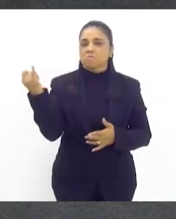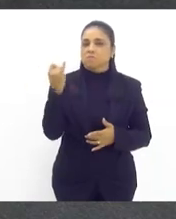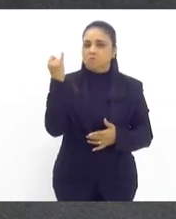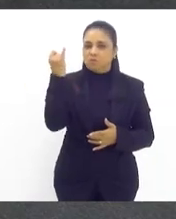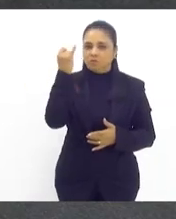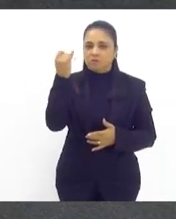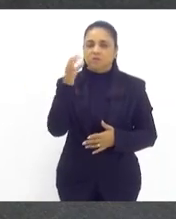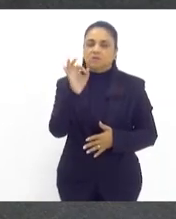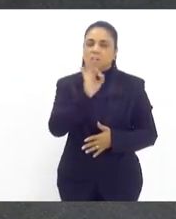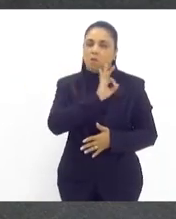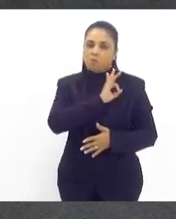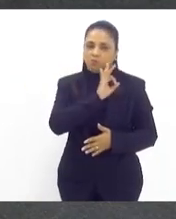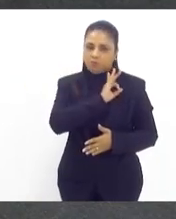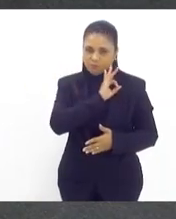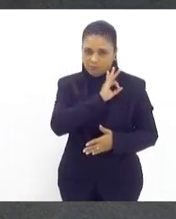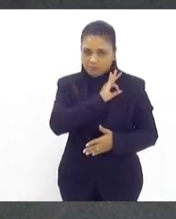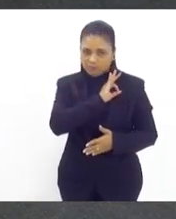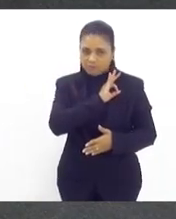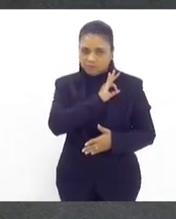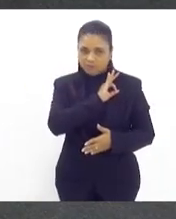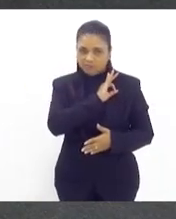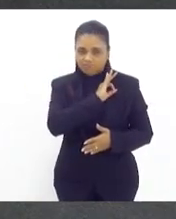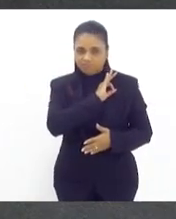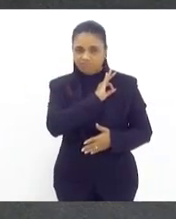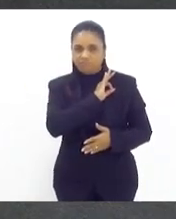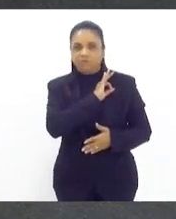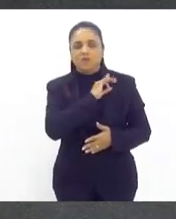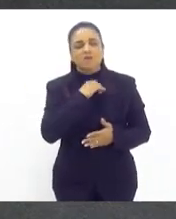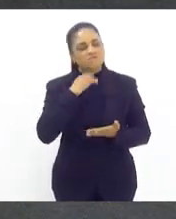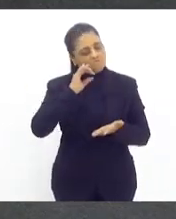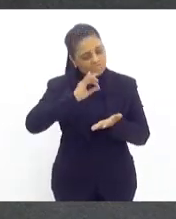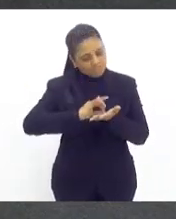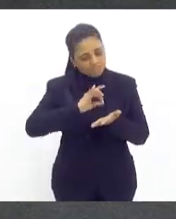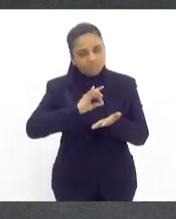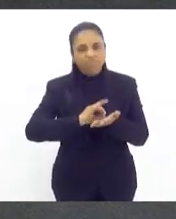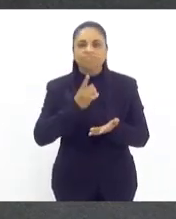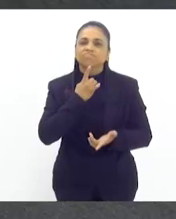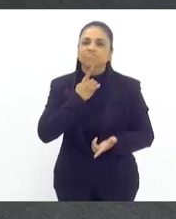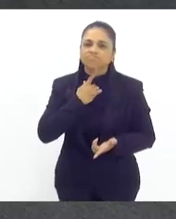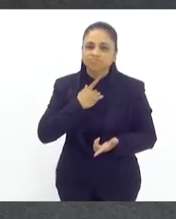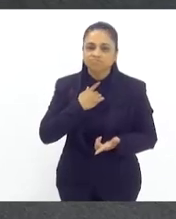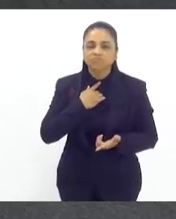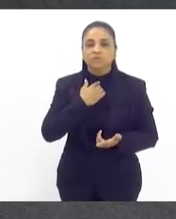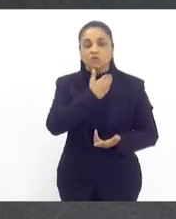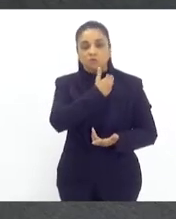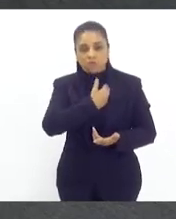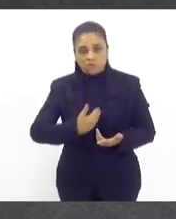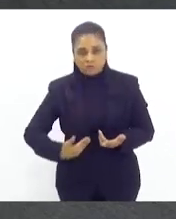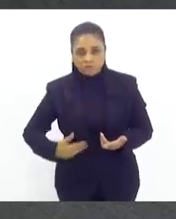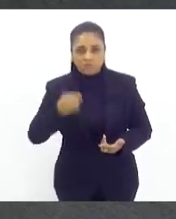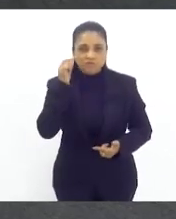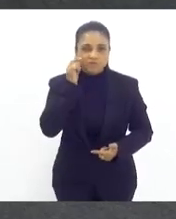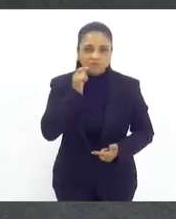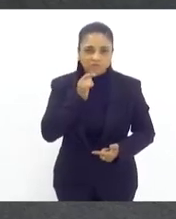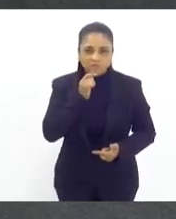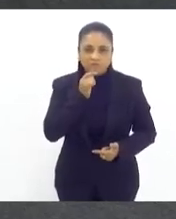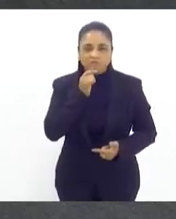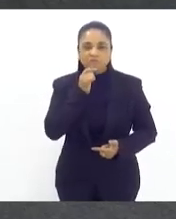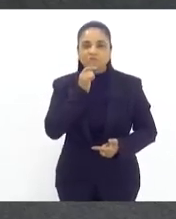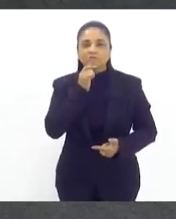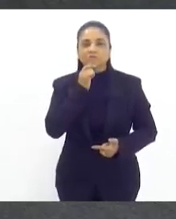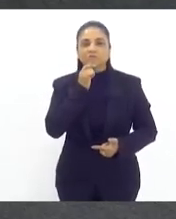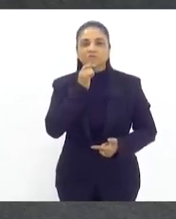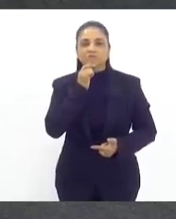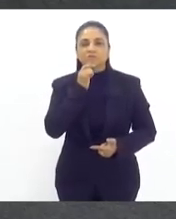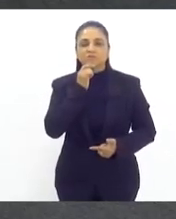das Polícias e a gente deseja verdadeiramente que o governador Cláudio Castro Coloque a mão do lado